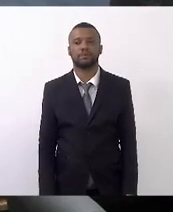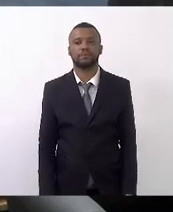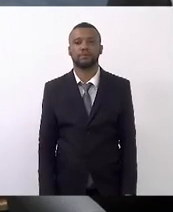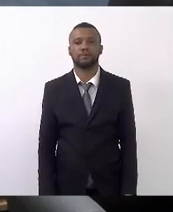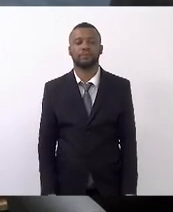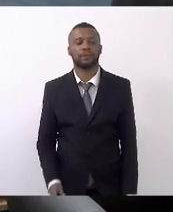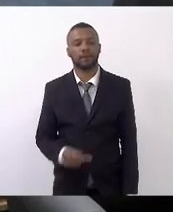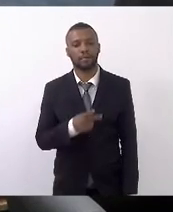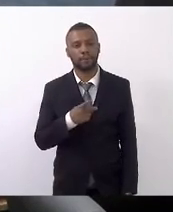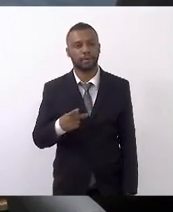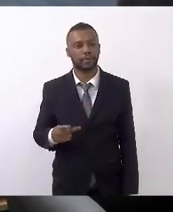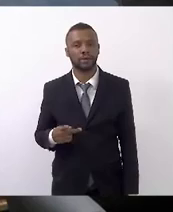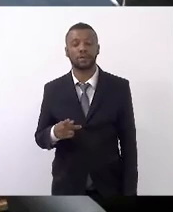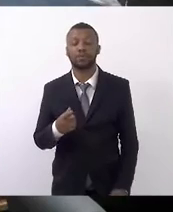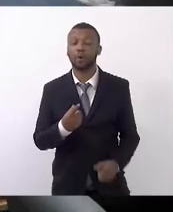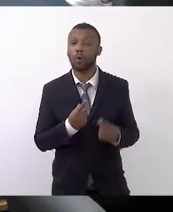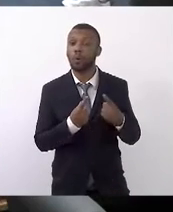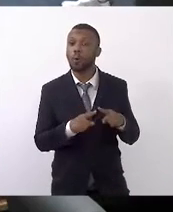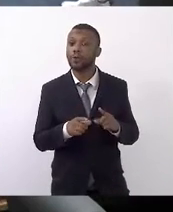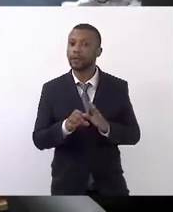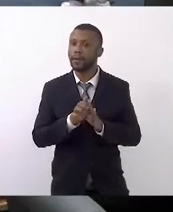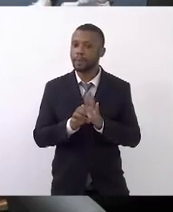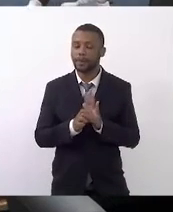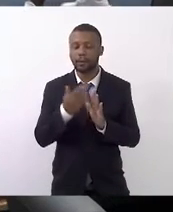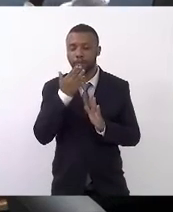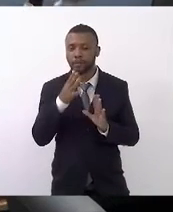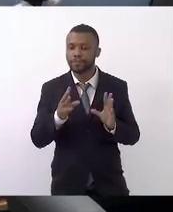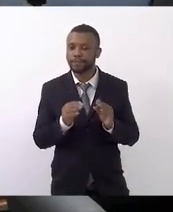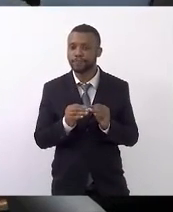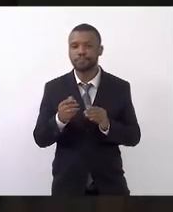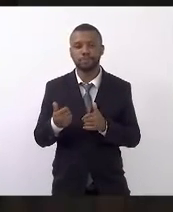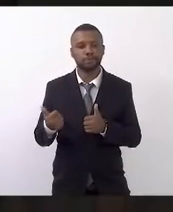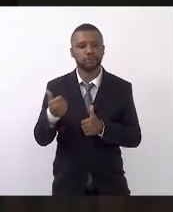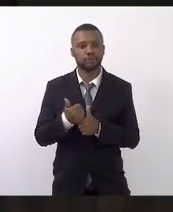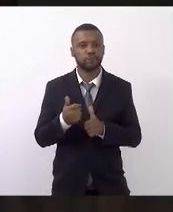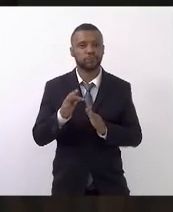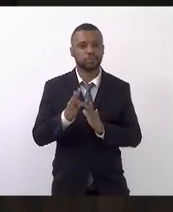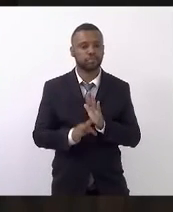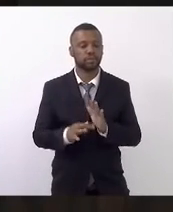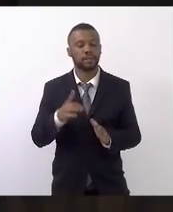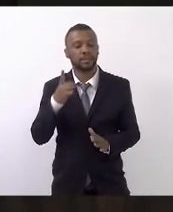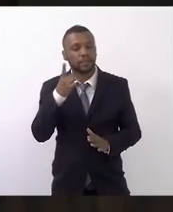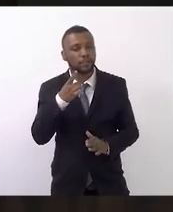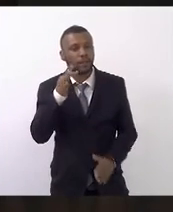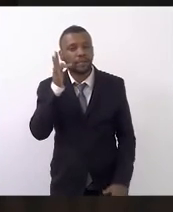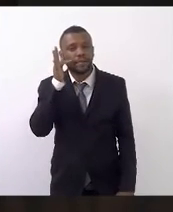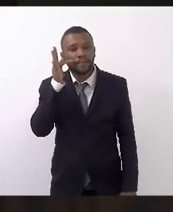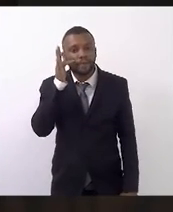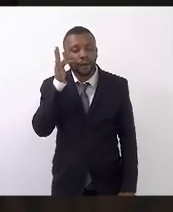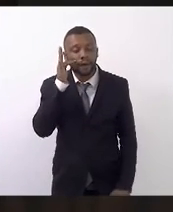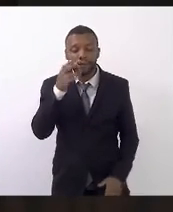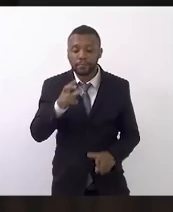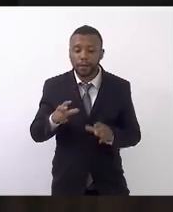Senhor presidente, contrário a todas as emendas, concluindo por substitutivo. Deputado Flávio Serafini, pela